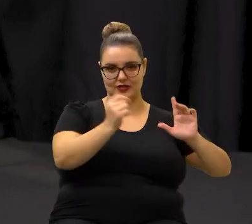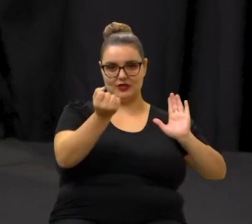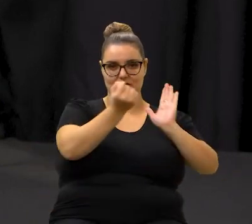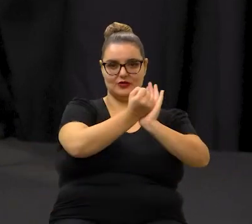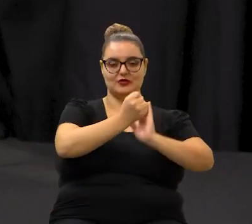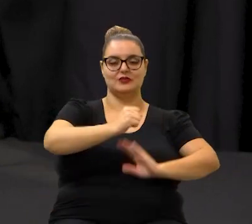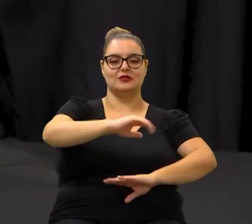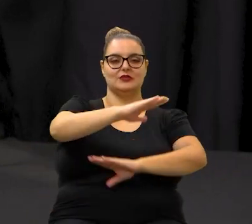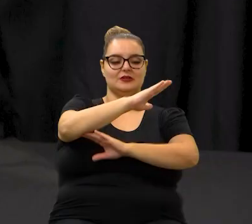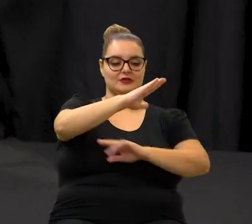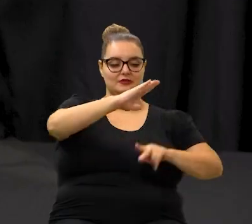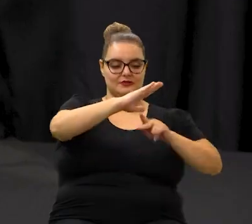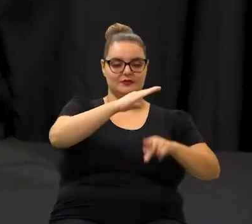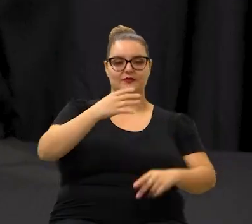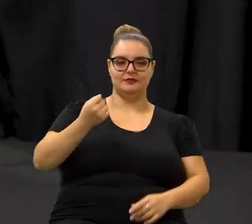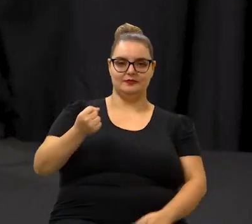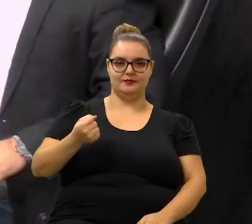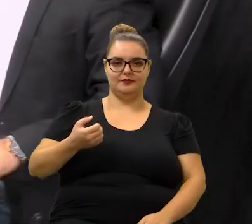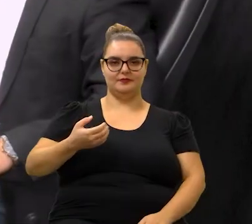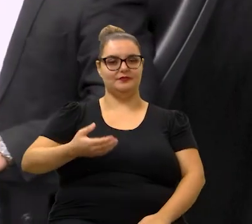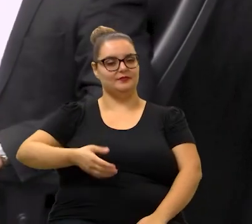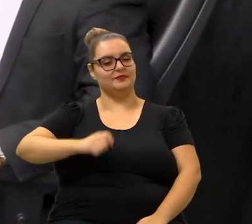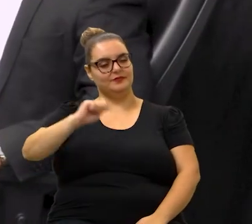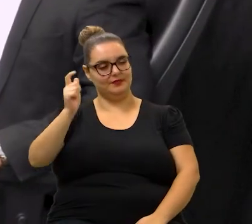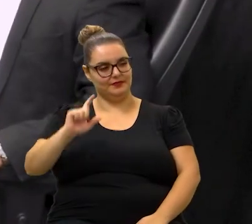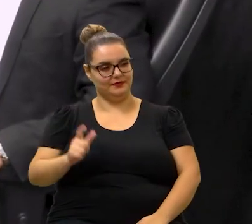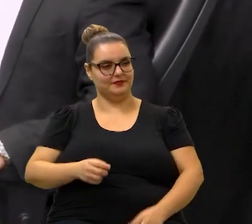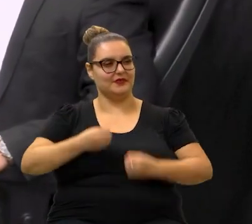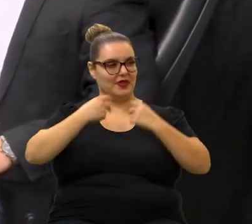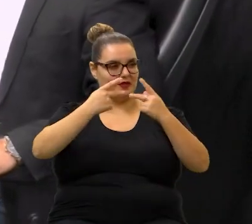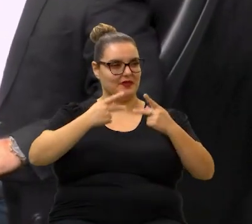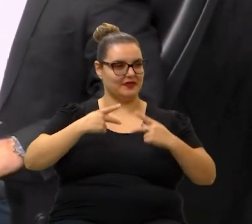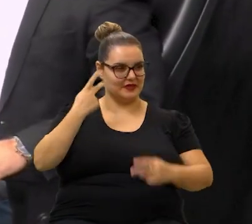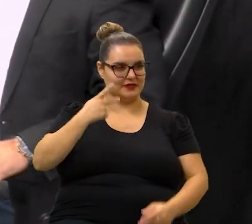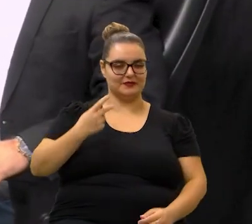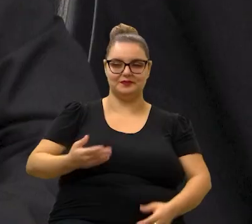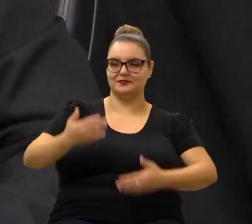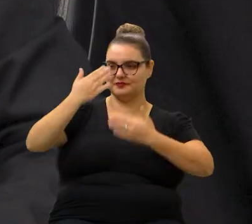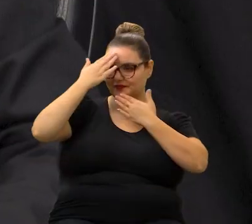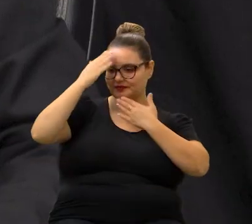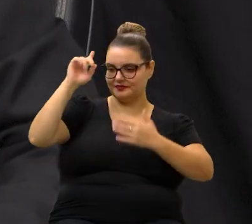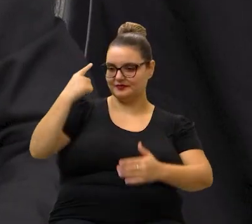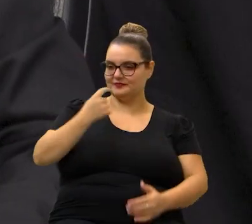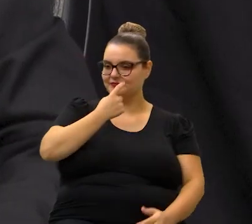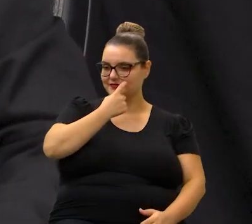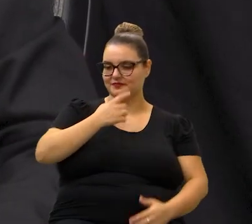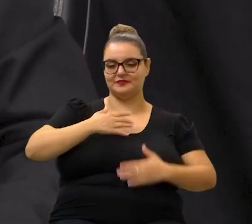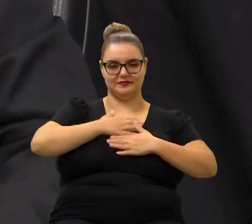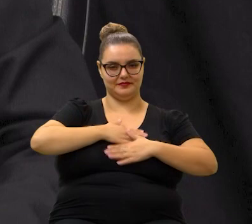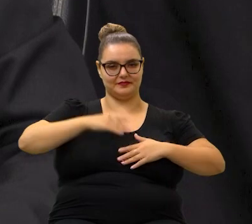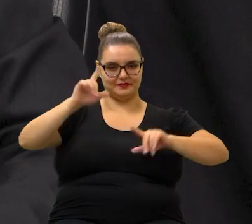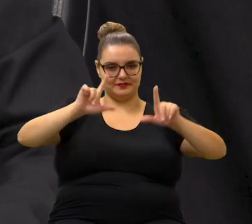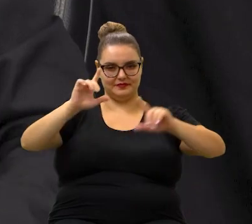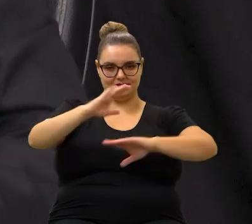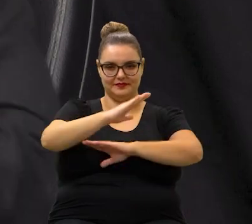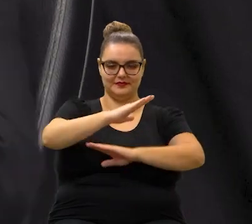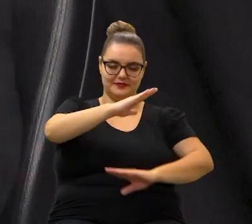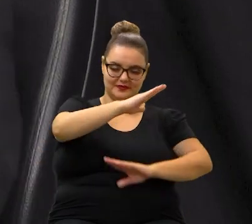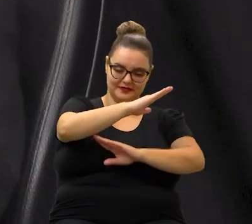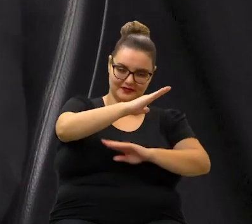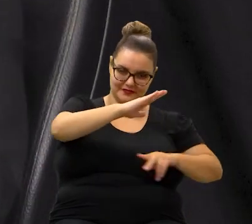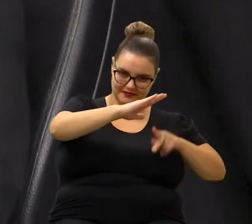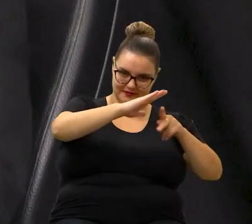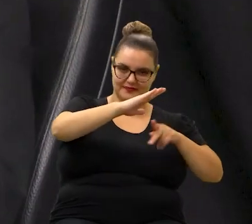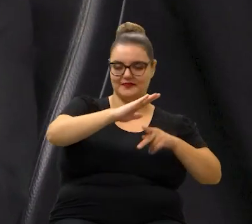em azul e branca seja bem-vindo Vereador Obrigado Mirna sempre um prazer estar aqui na TV Câmara na casa do Povo esse